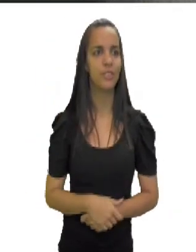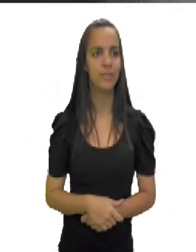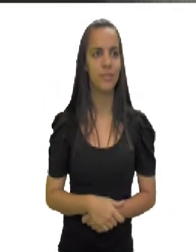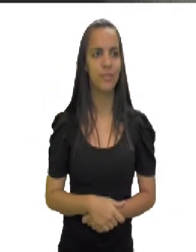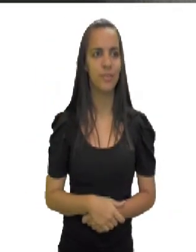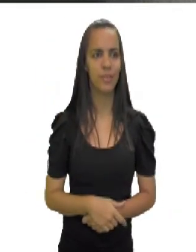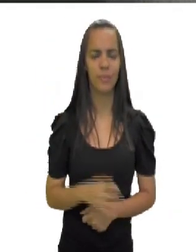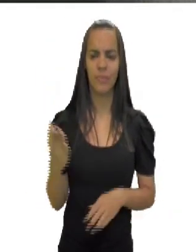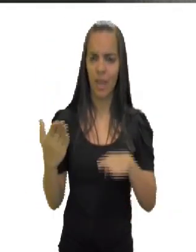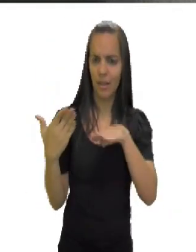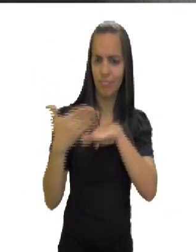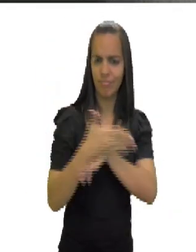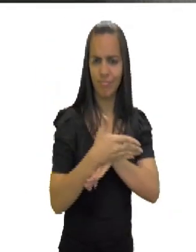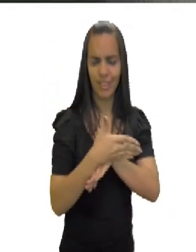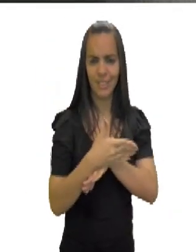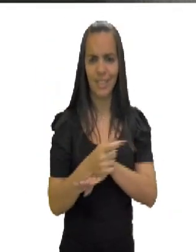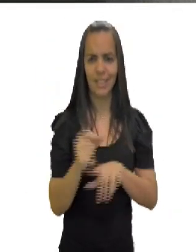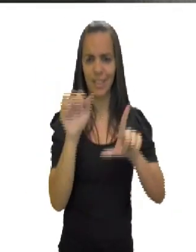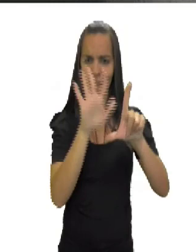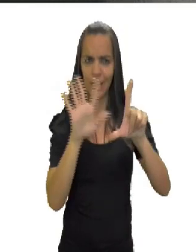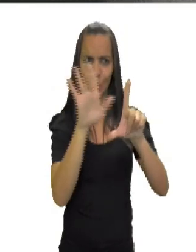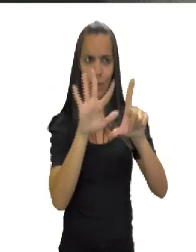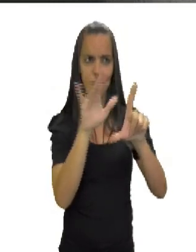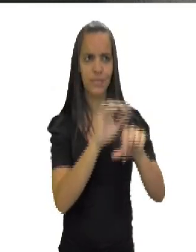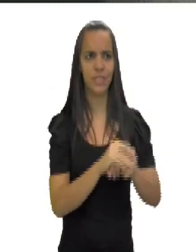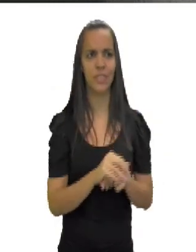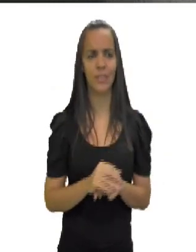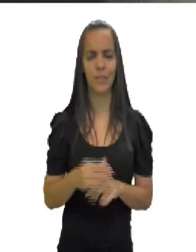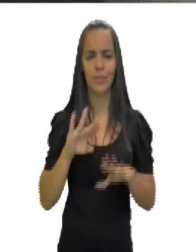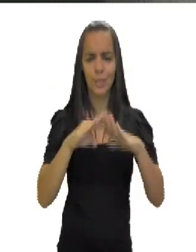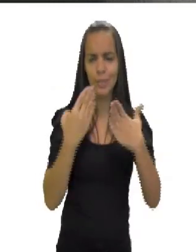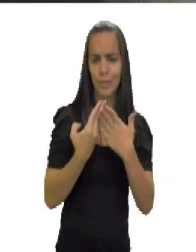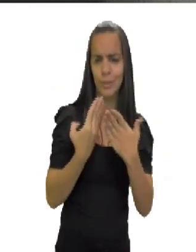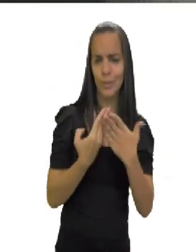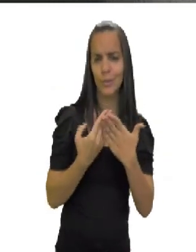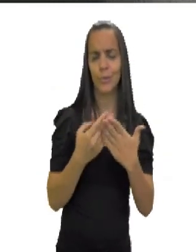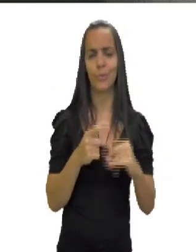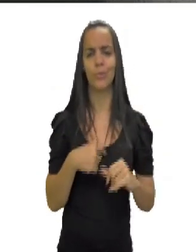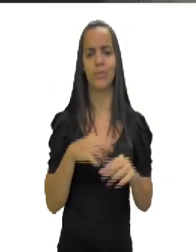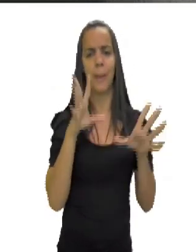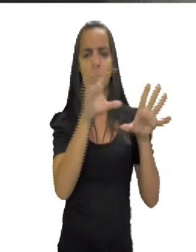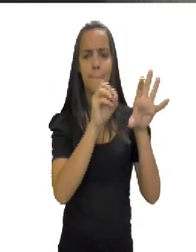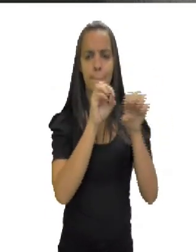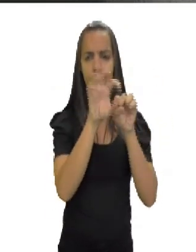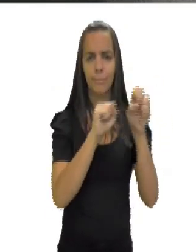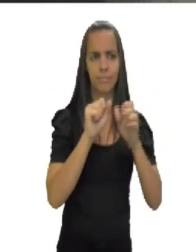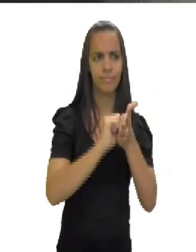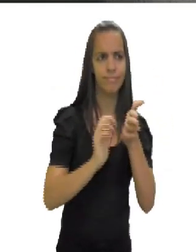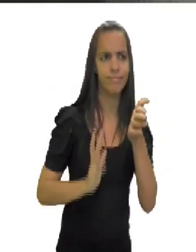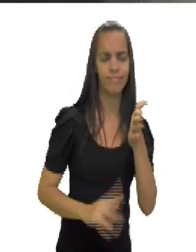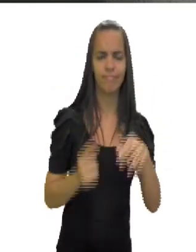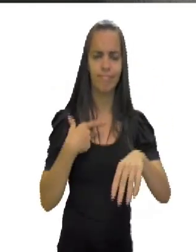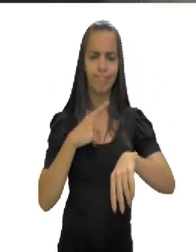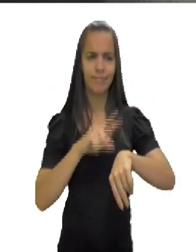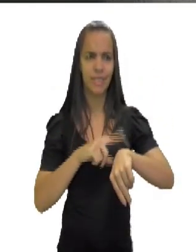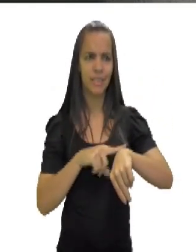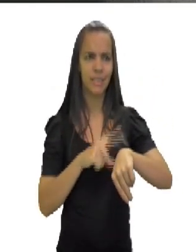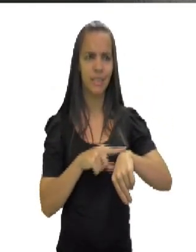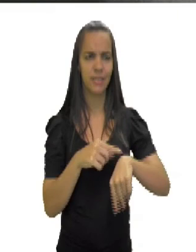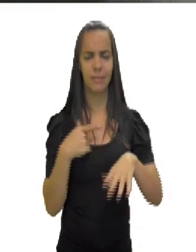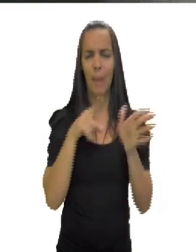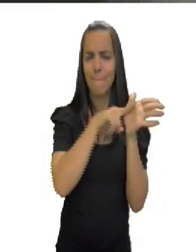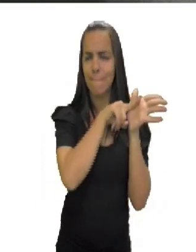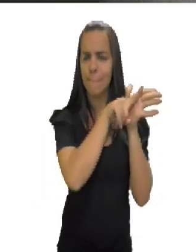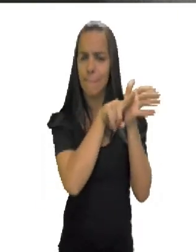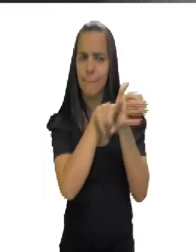lá na plataforma, busca essa aula 9, estude também com mais tempo,